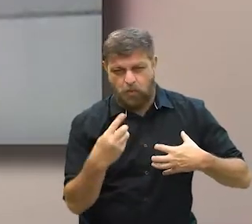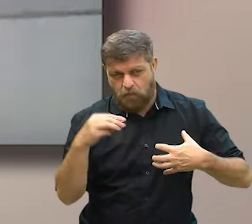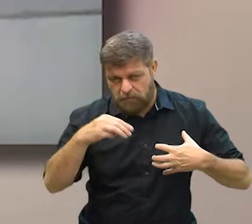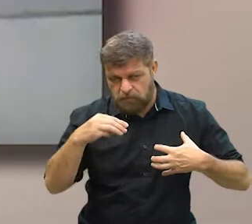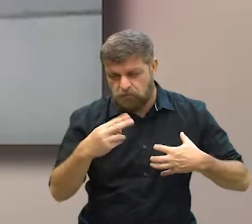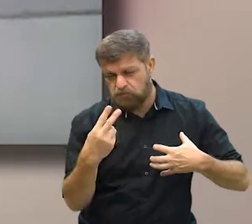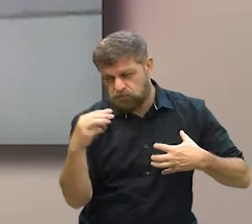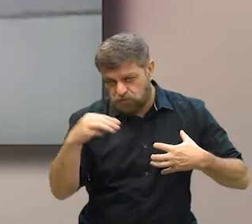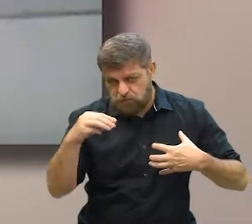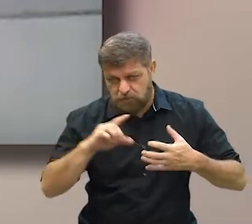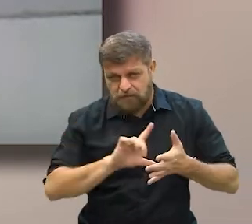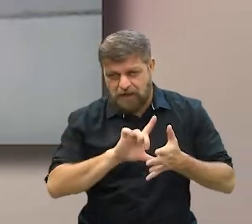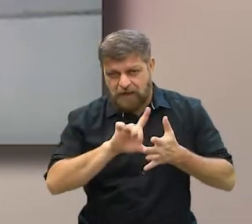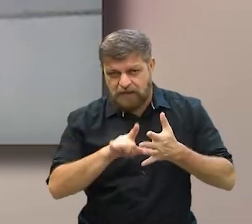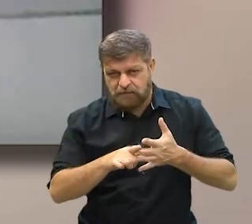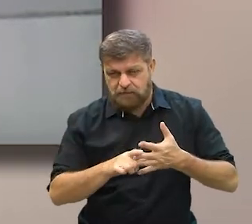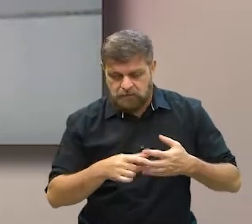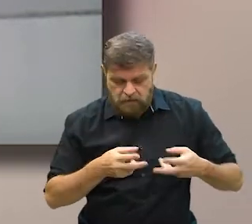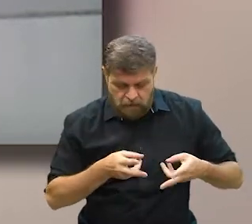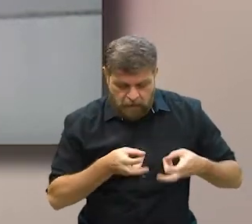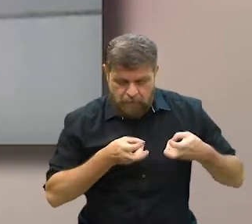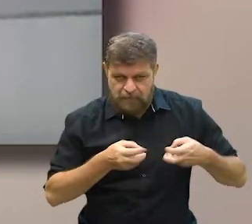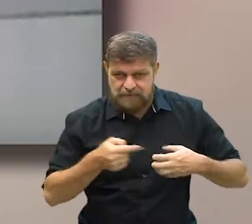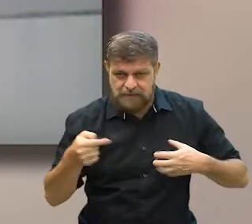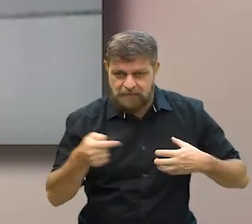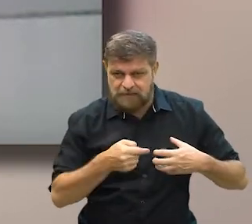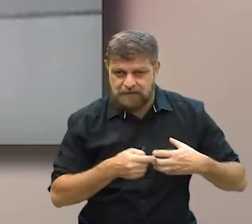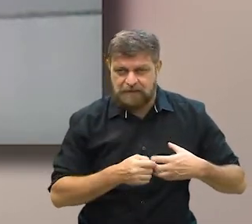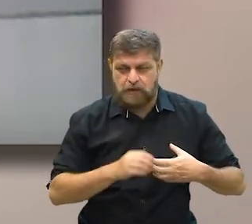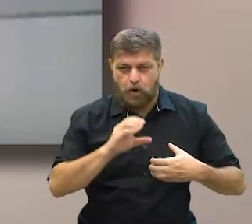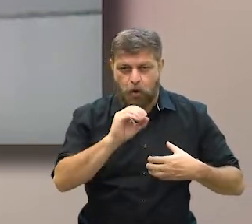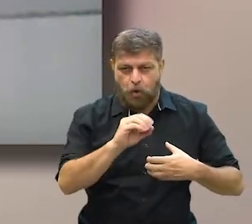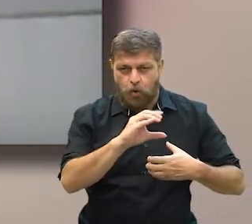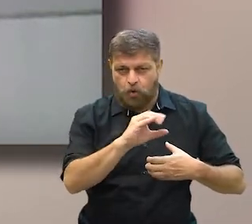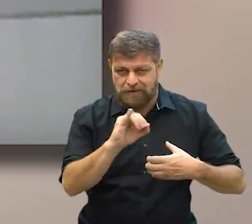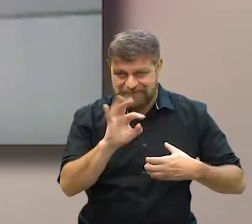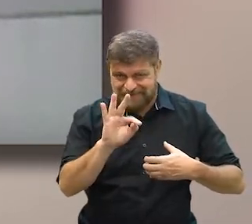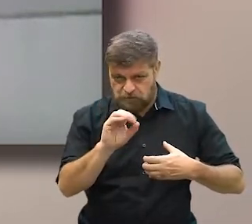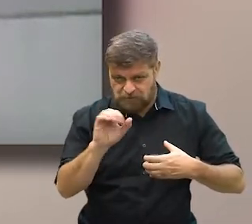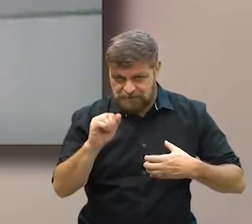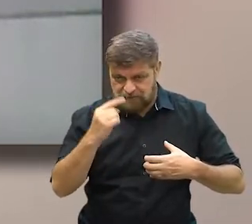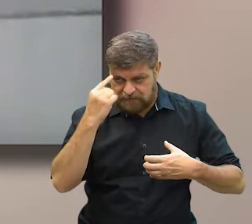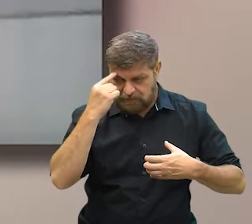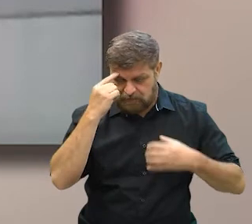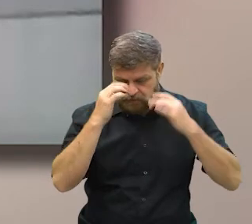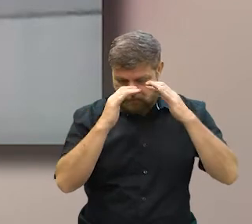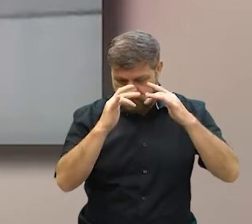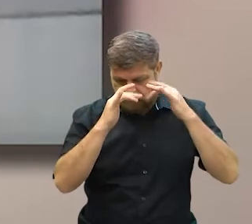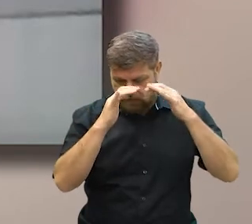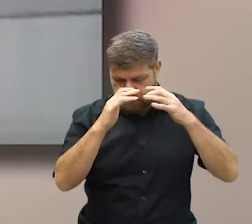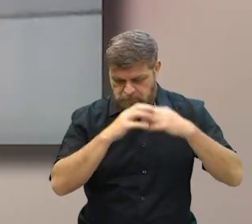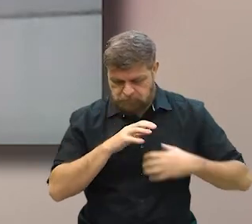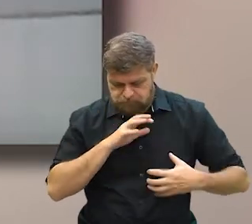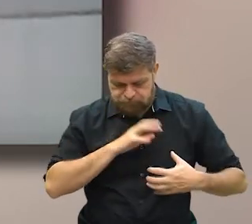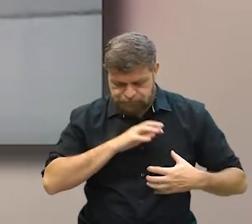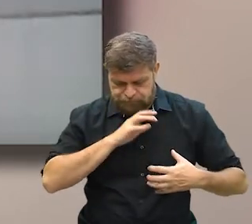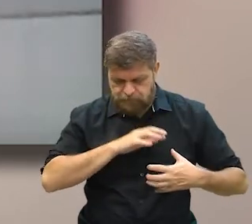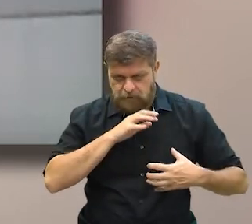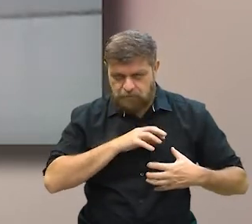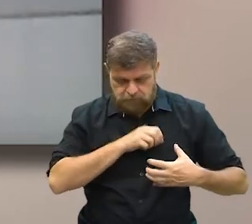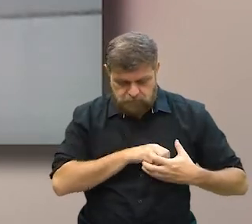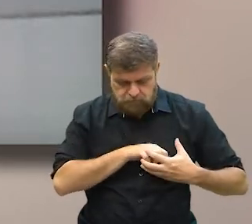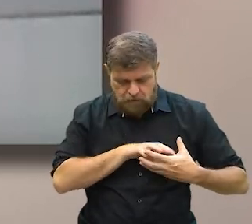minutos, você vai ter a ocitocina vindo da hipófise, por conta desse estímulo, e